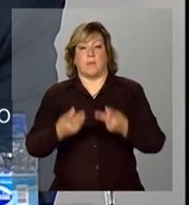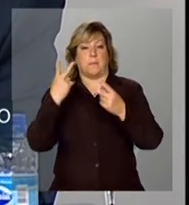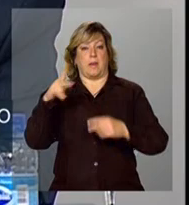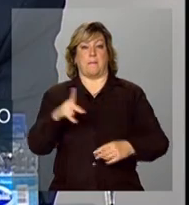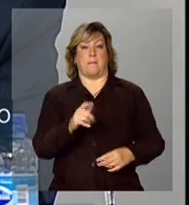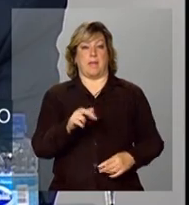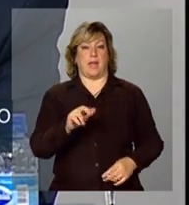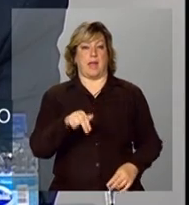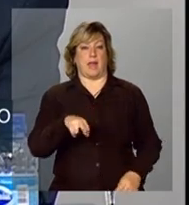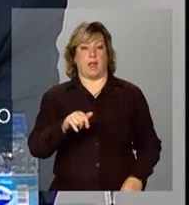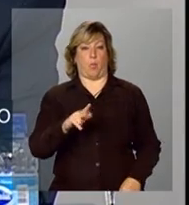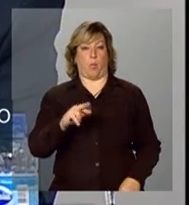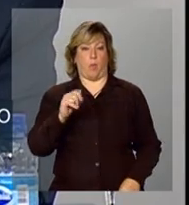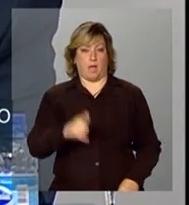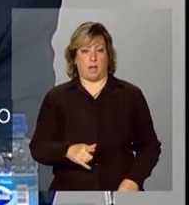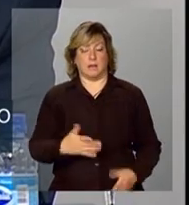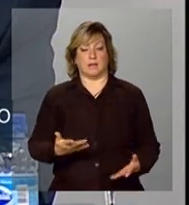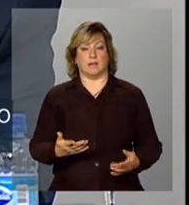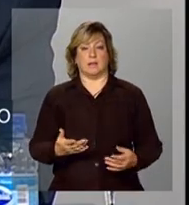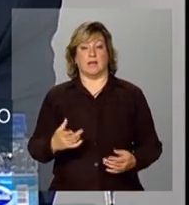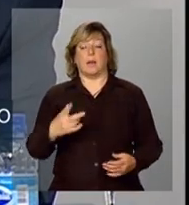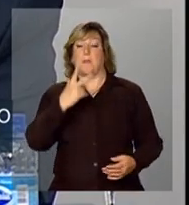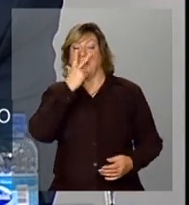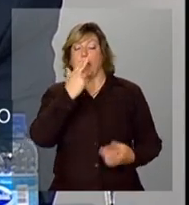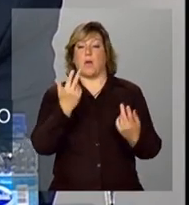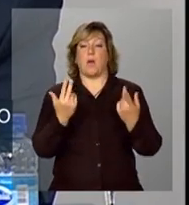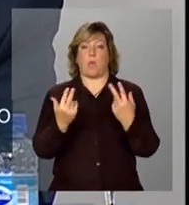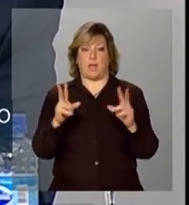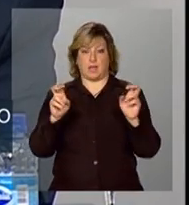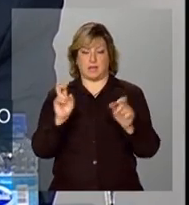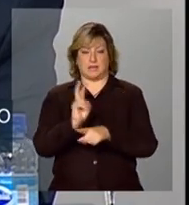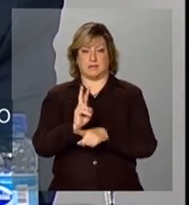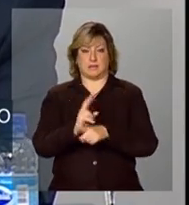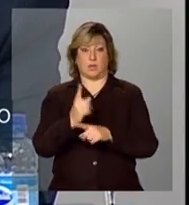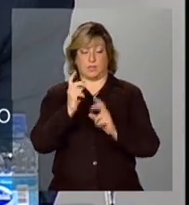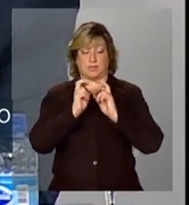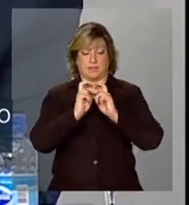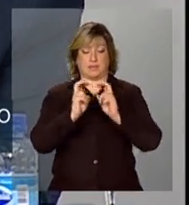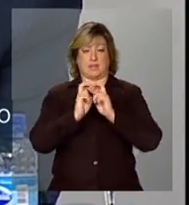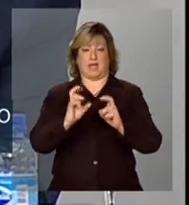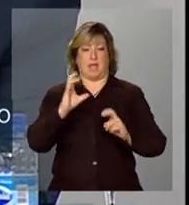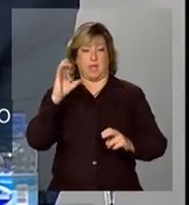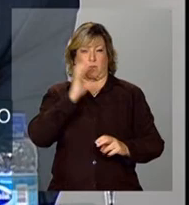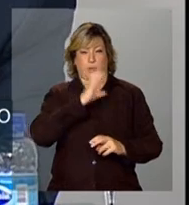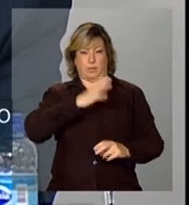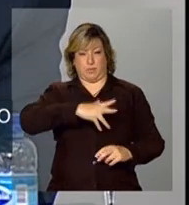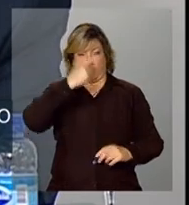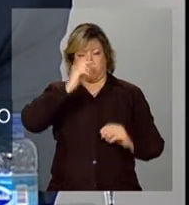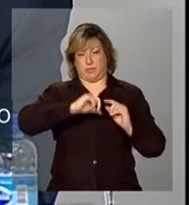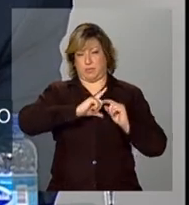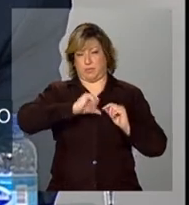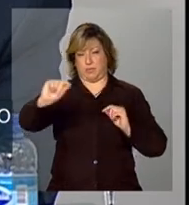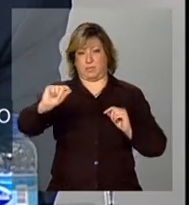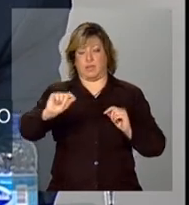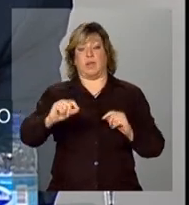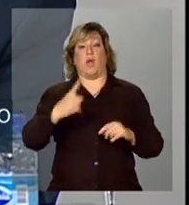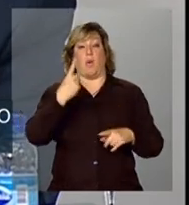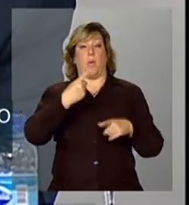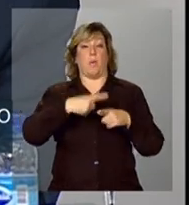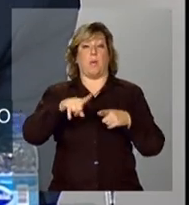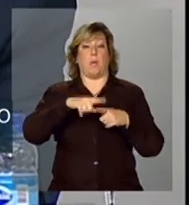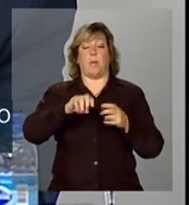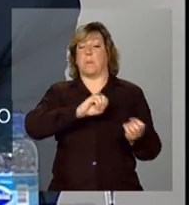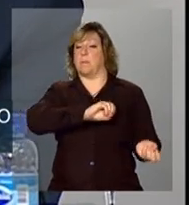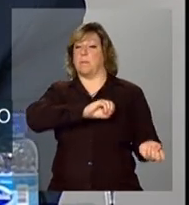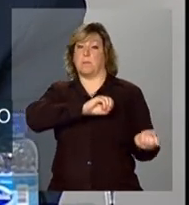ocasião: é como se estivesse num trem em alta velocidade e você atirasse um problema pela janela e